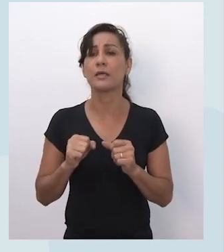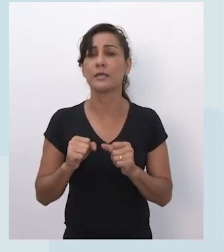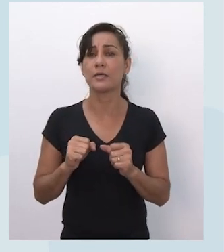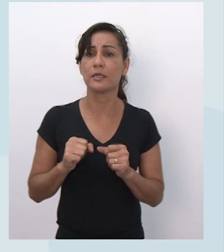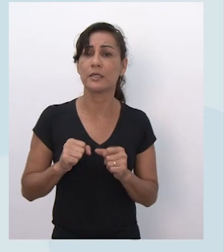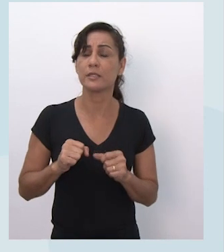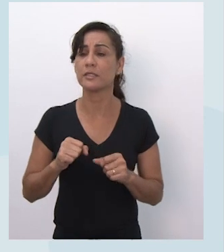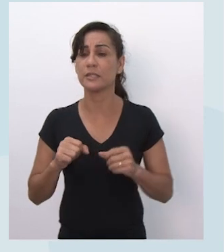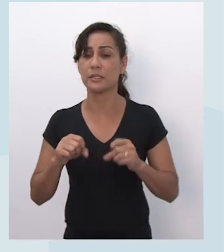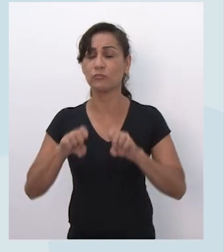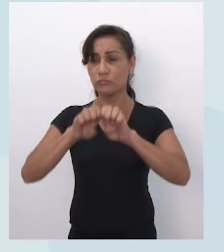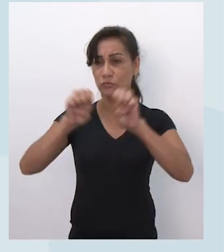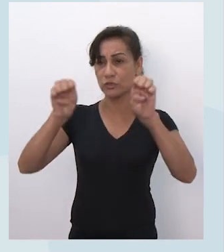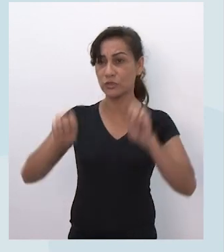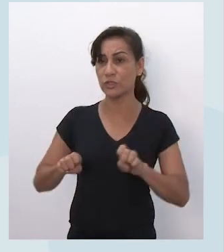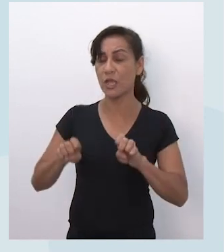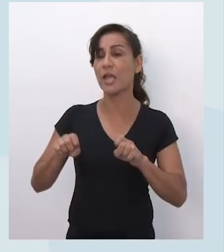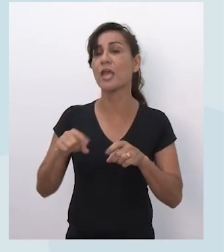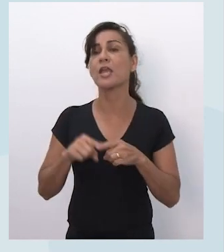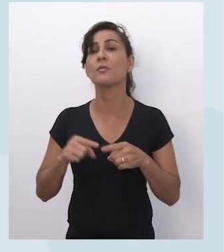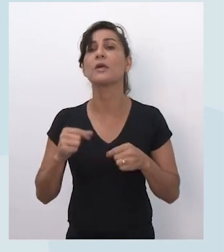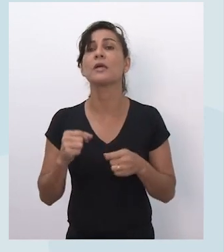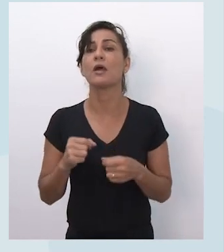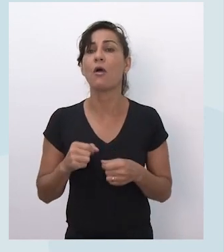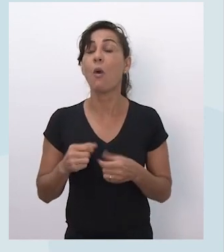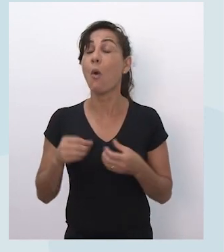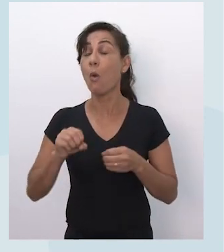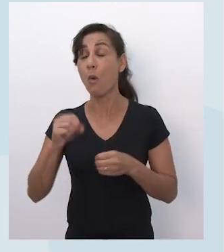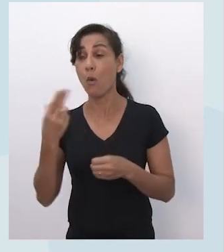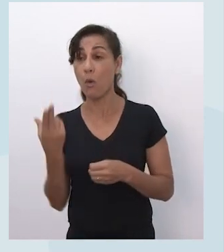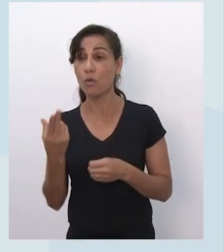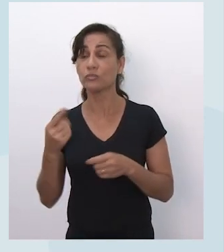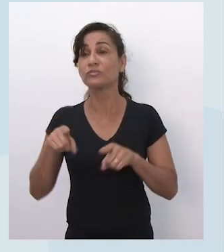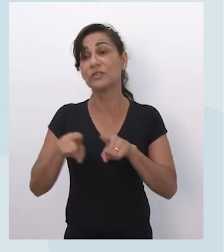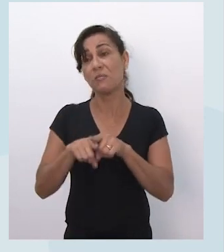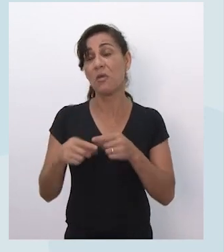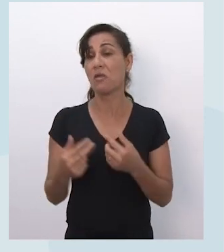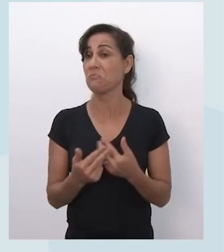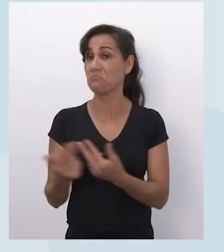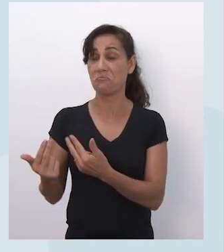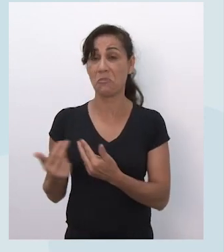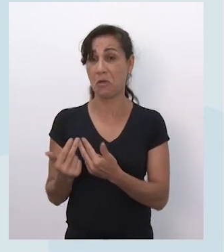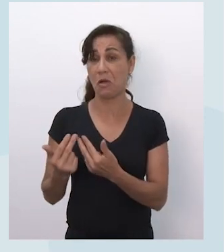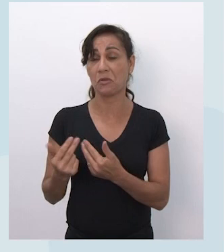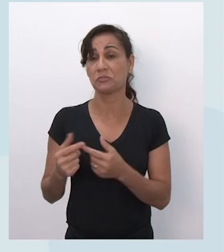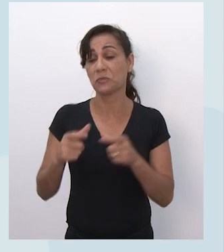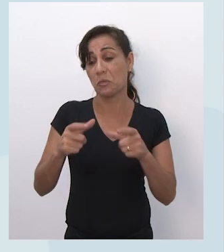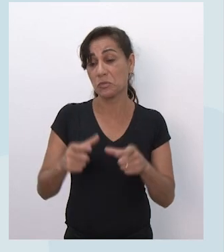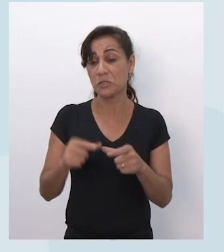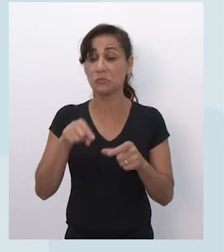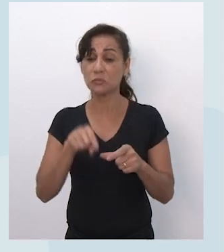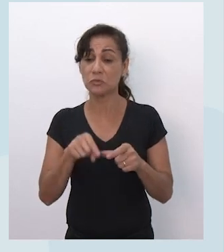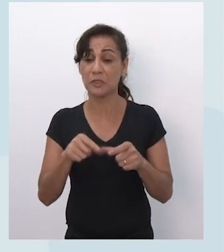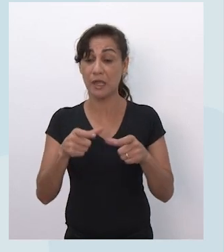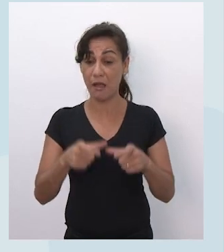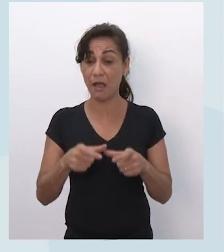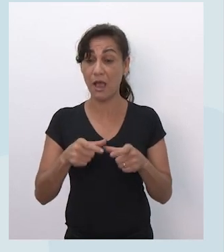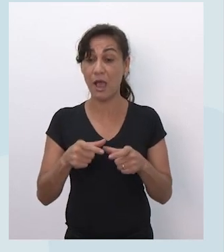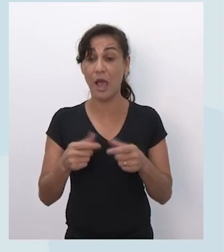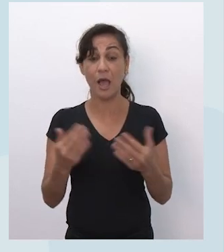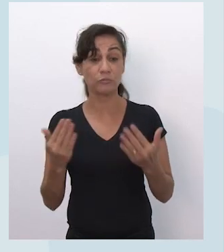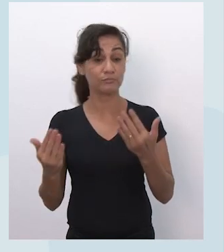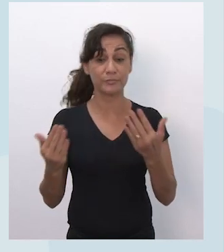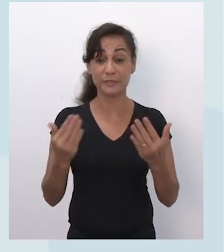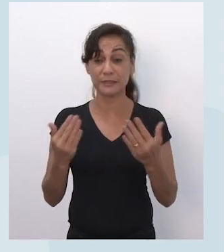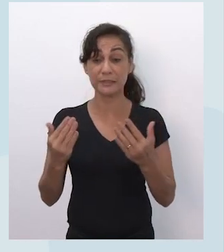aí o sistema de coordenadas geográficas, o lat-long, ou relativa, né, a posição de um determinado objeto em relação a